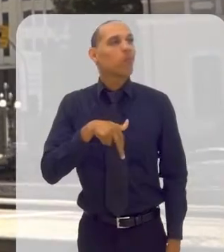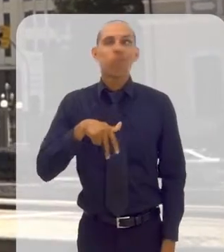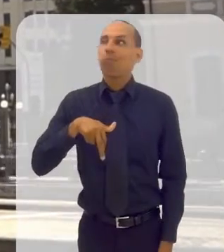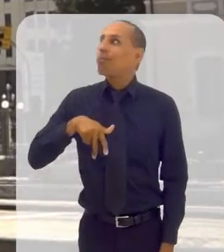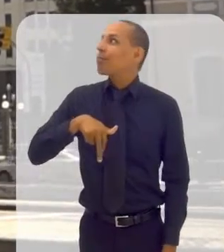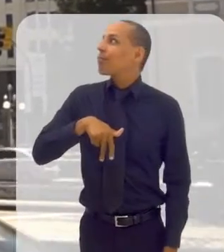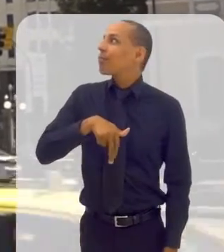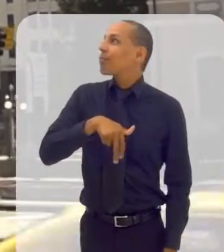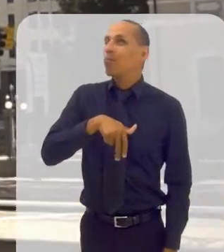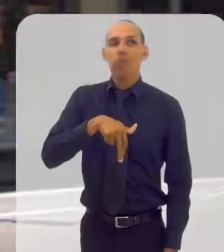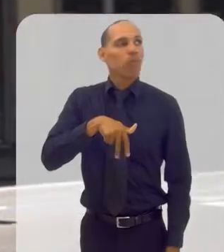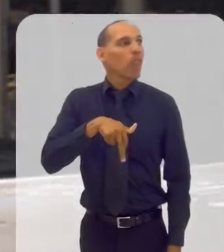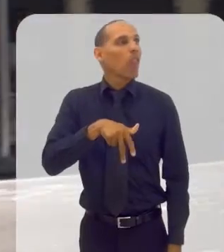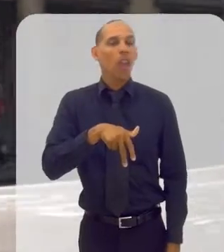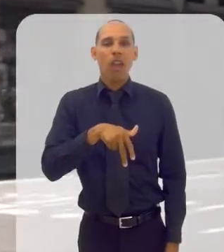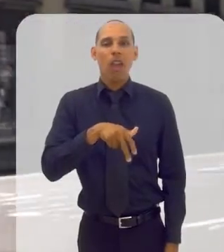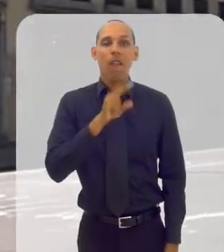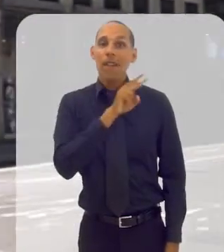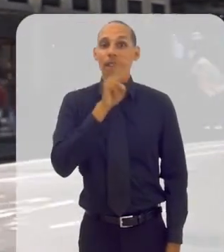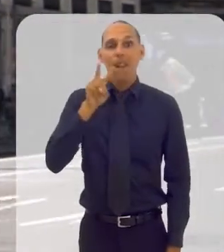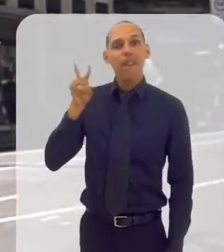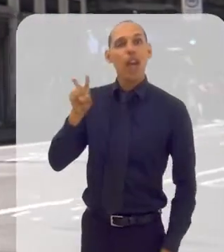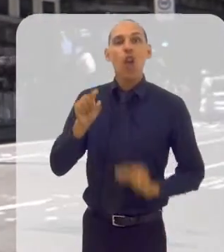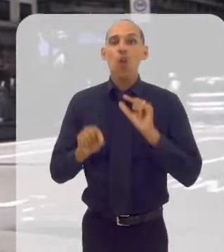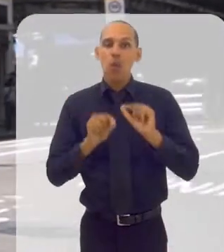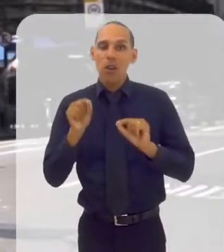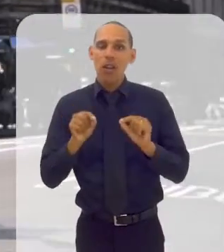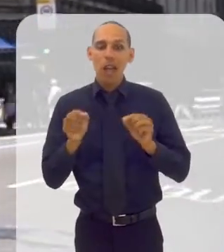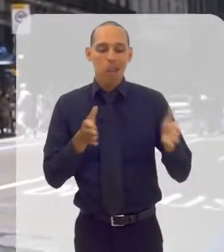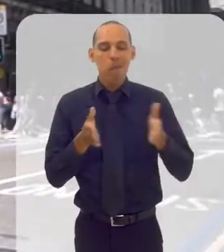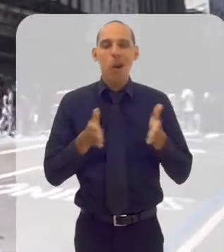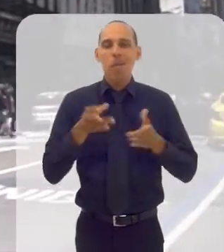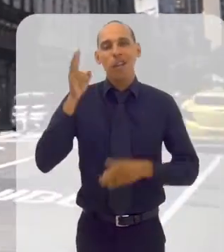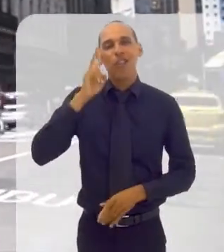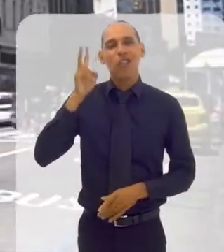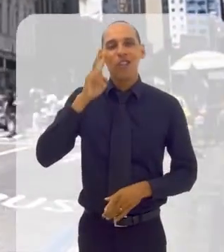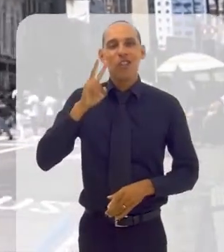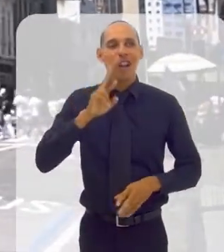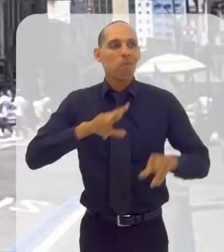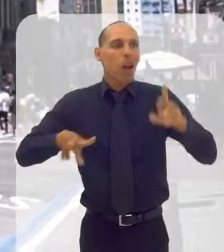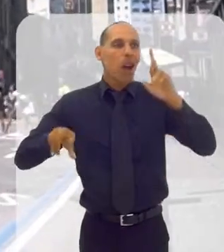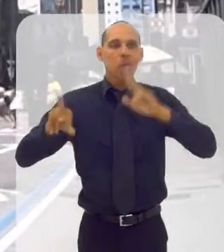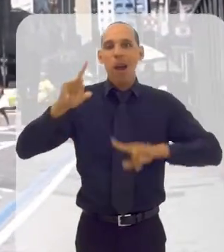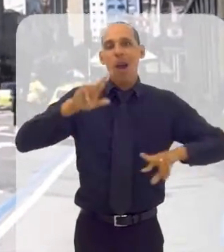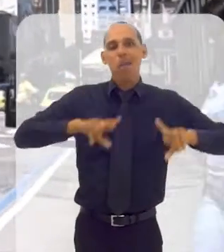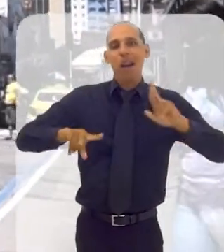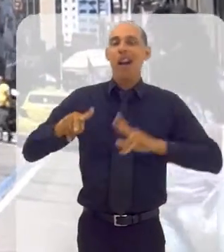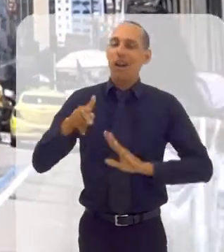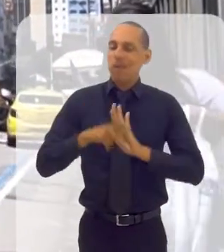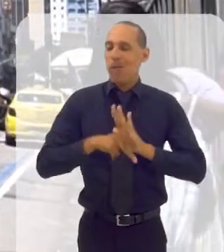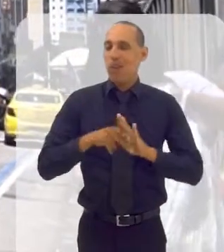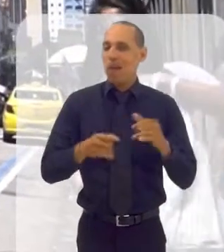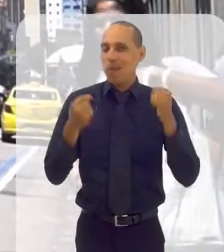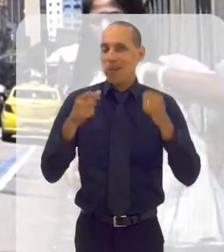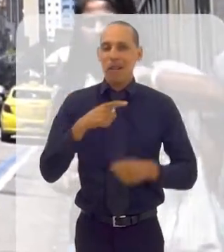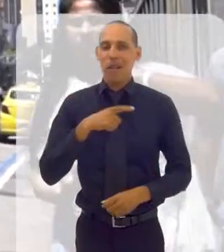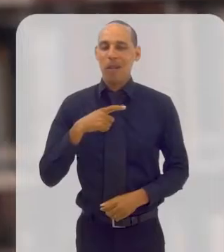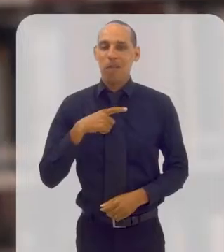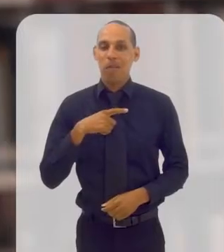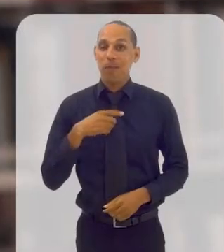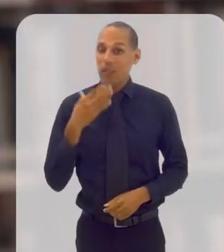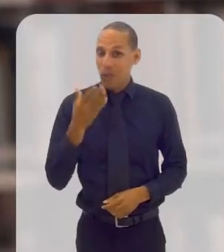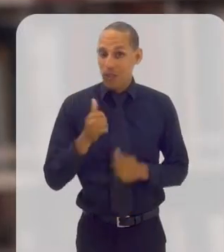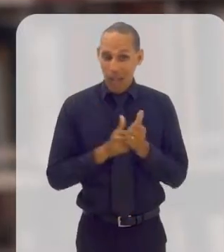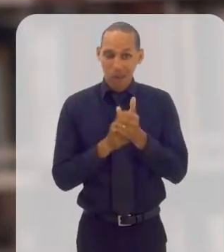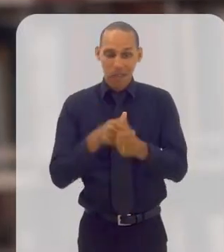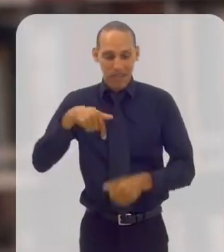lazer, nós podemos observar a coexistência de diferentes momentos históricos, de projetos de poder.